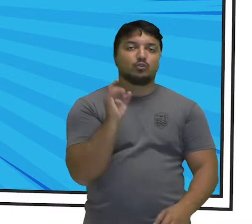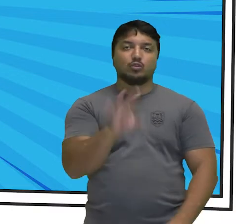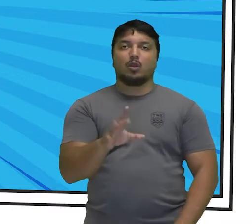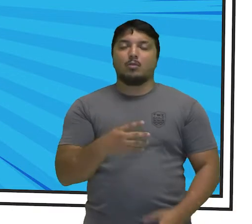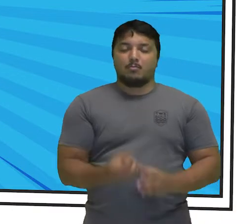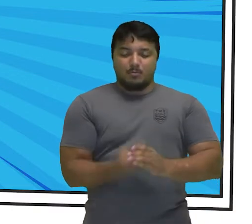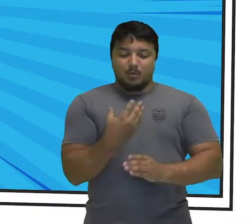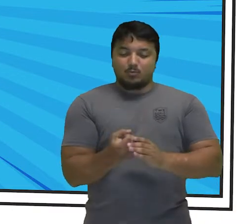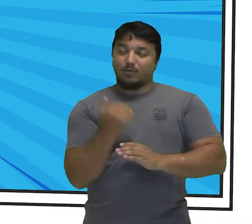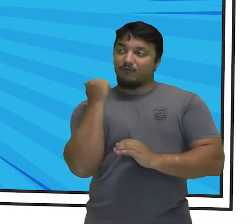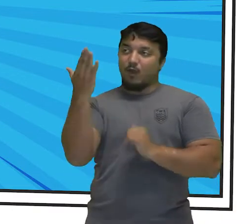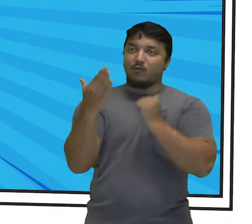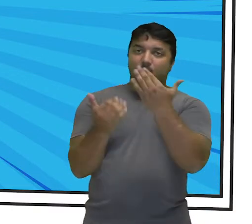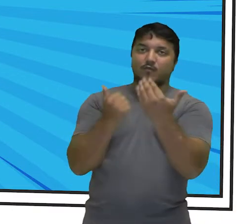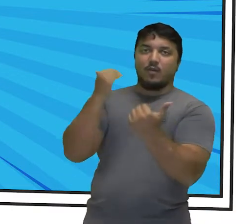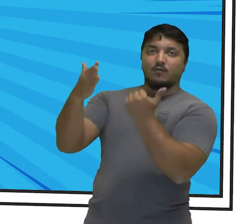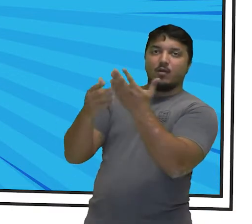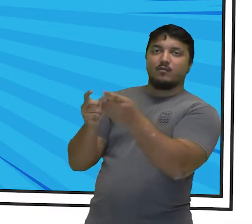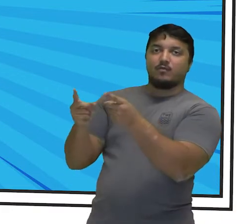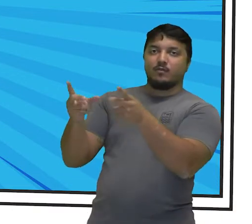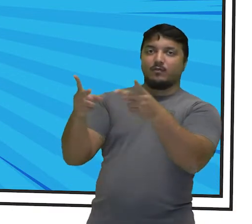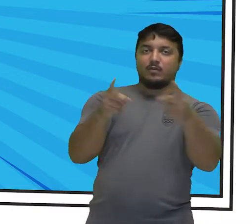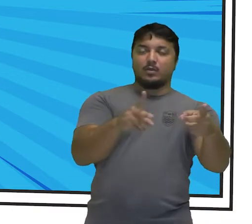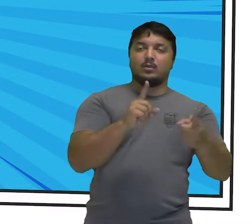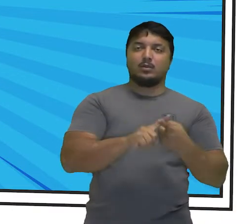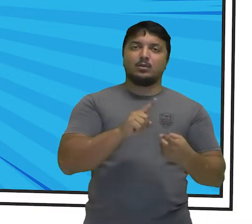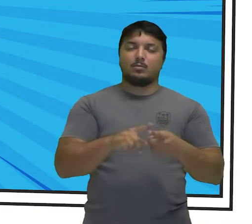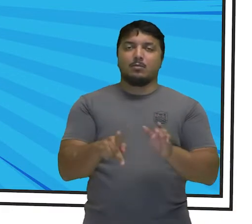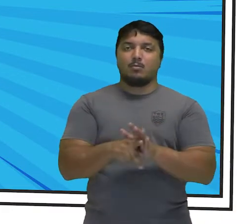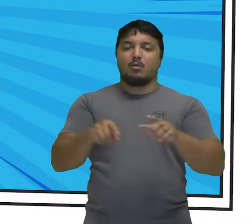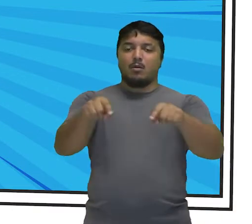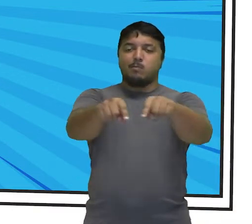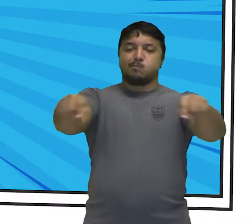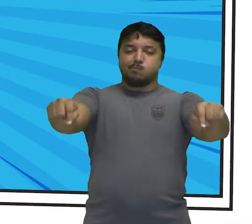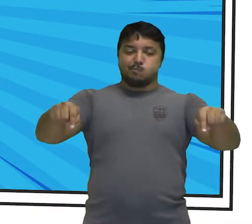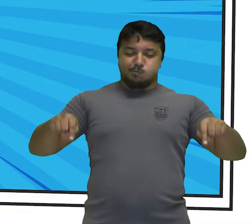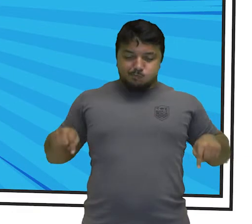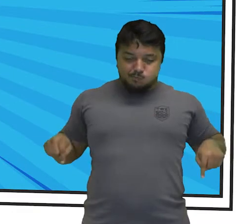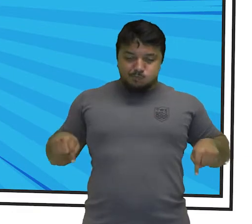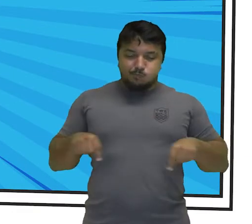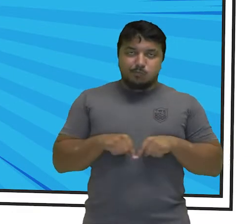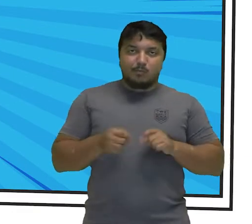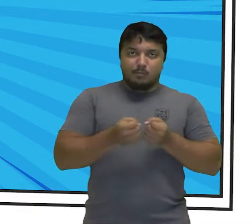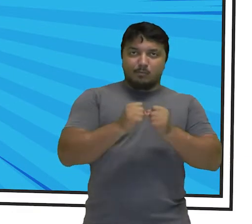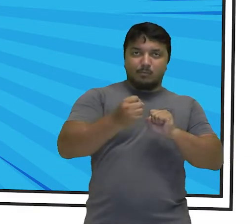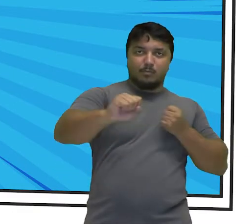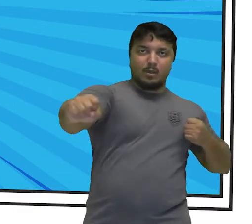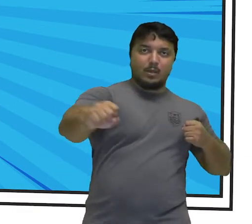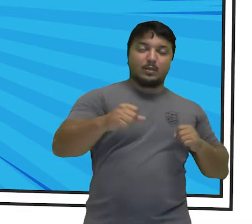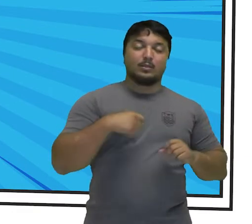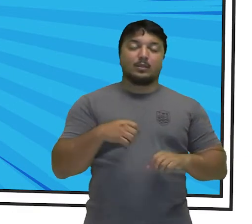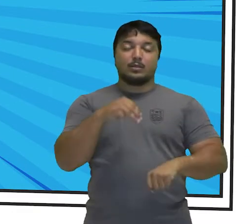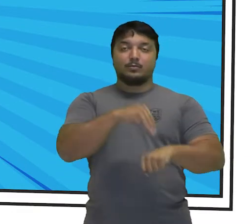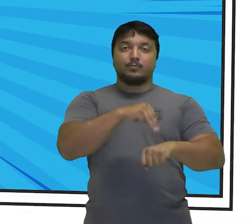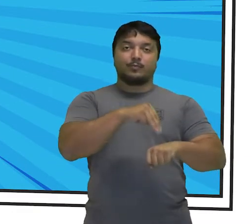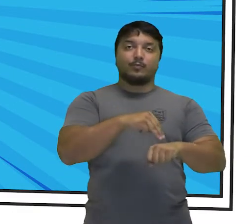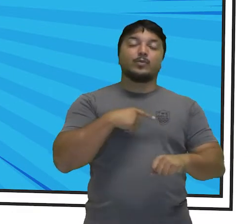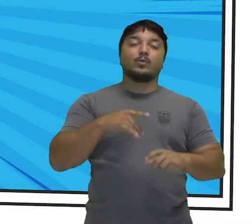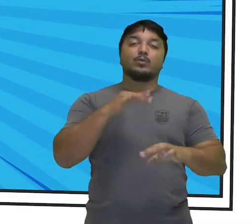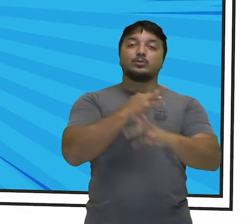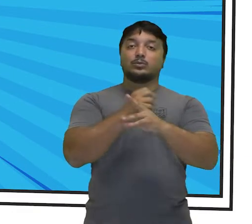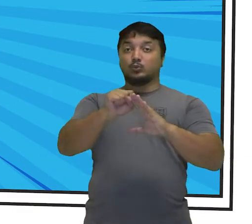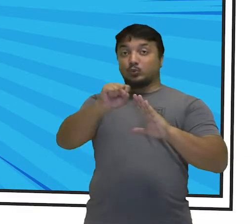para o mercado externo e também um latifúndio. Enquanto eu tenho na mineração no século XVIII, região centro-sul, a